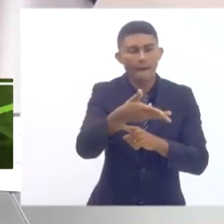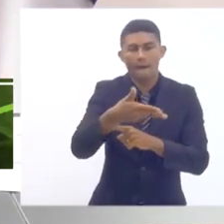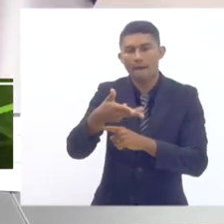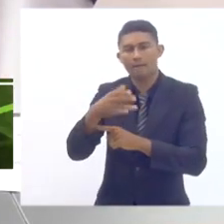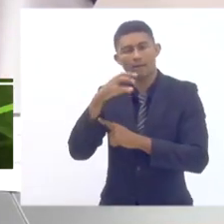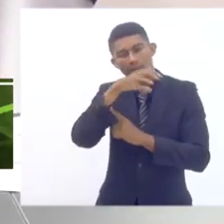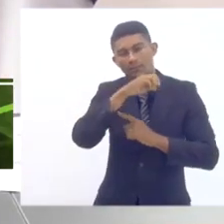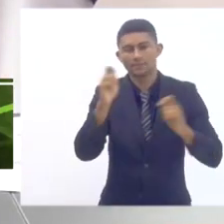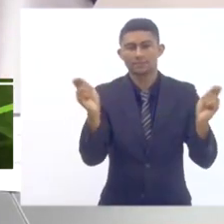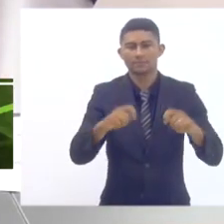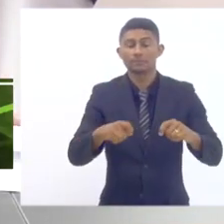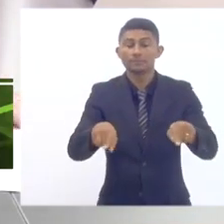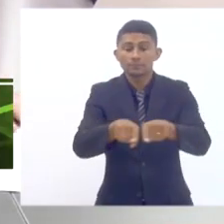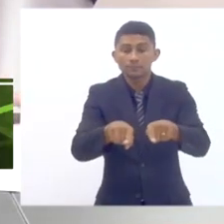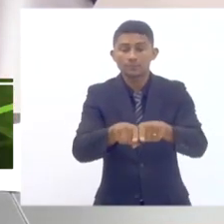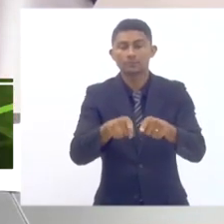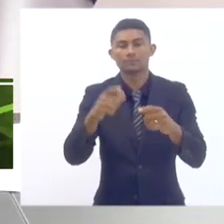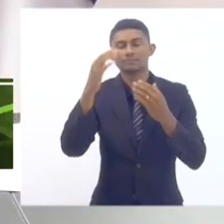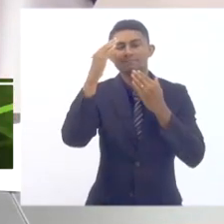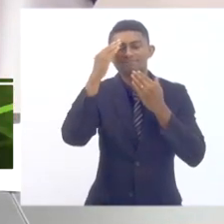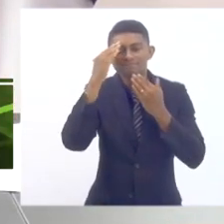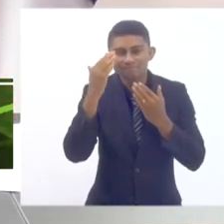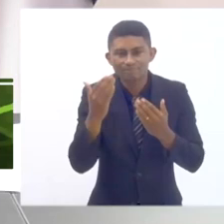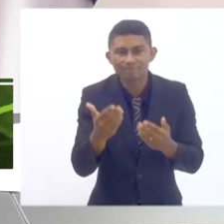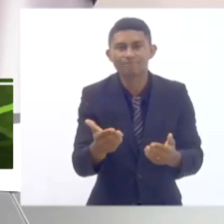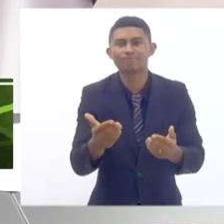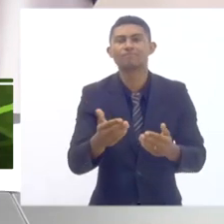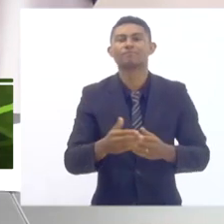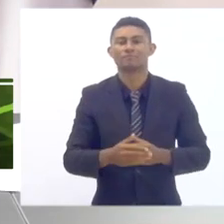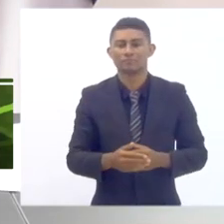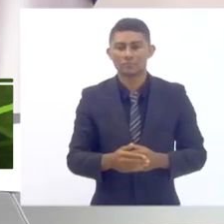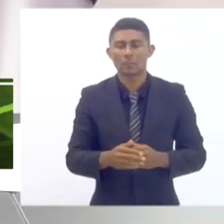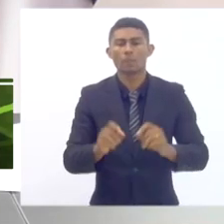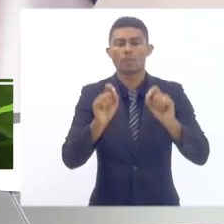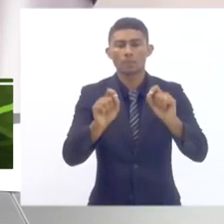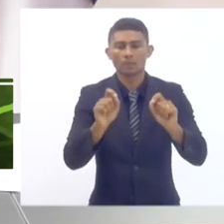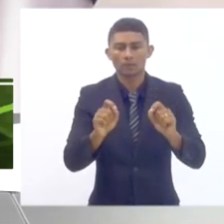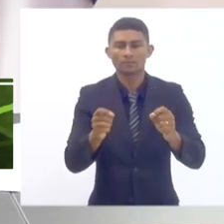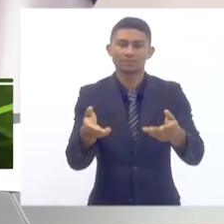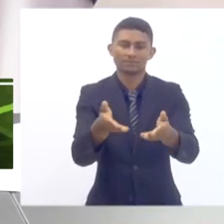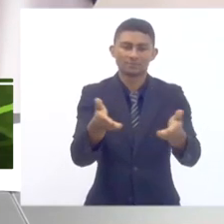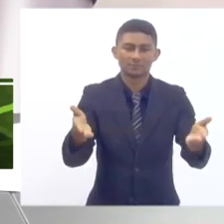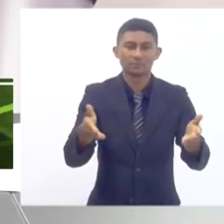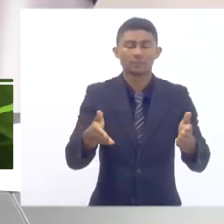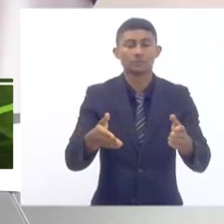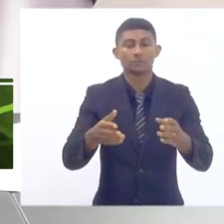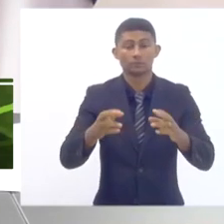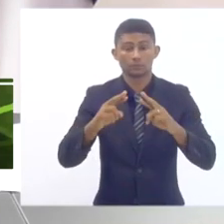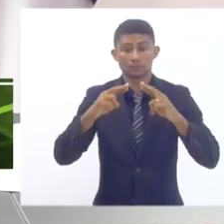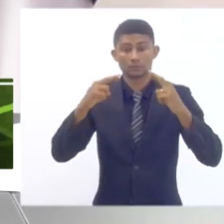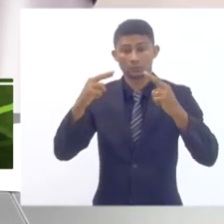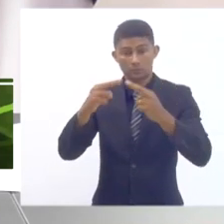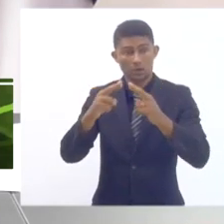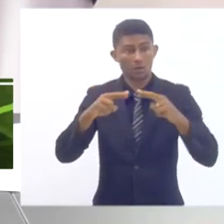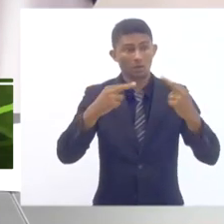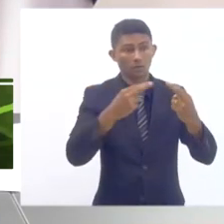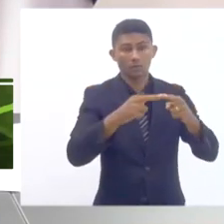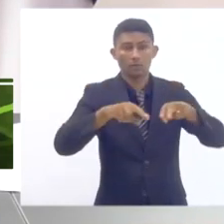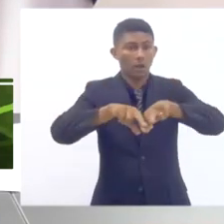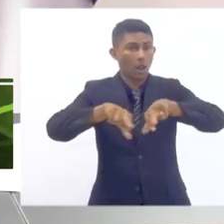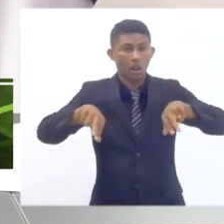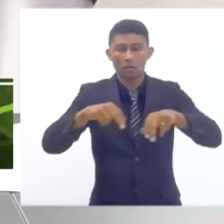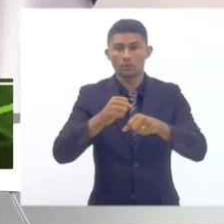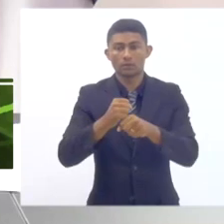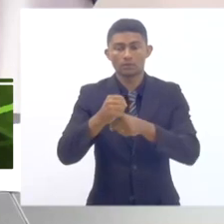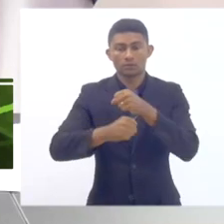Agradecer, porque na verdade não me encontrava aqui mais, pelas proposições deliberadas em reuniões em 2022, até o